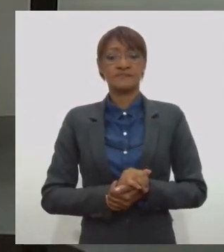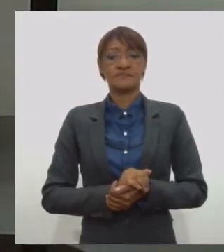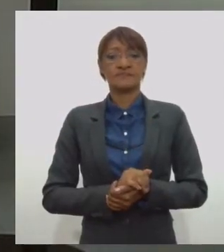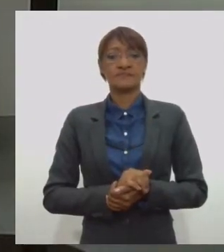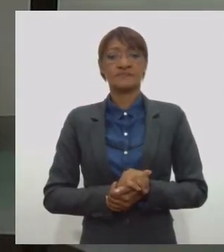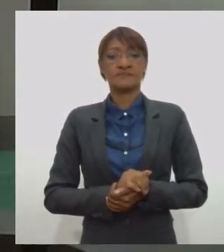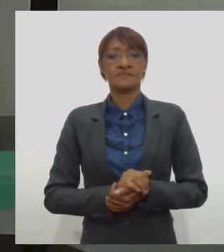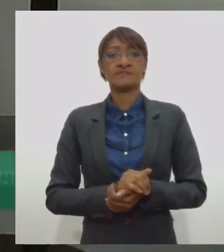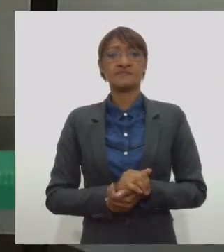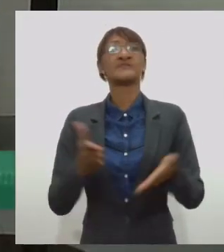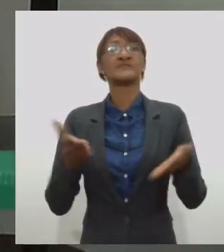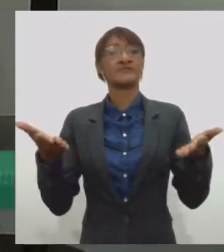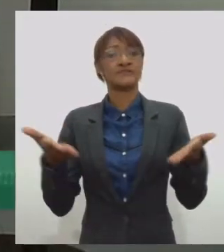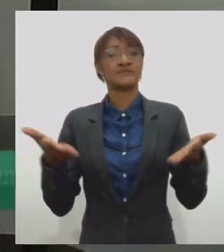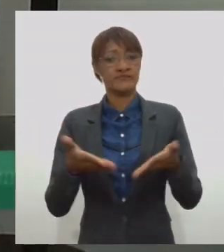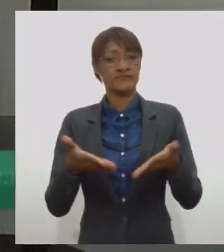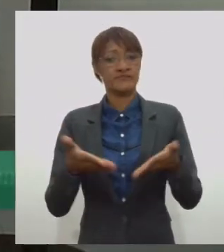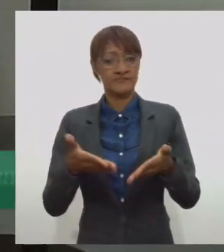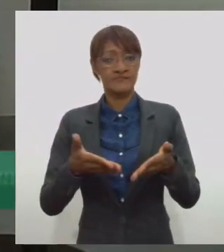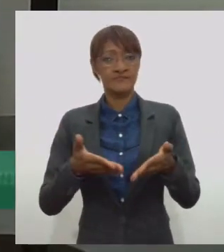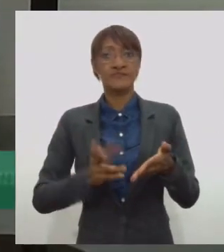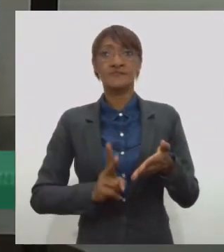Agora sim, né, vamos avançar aí